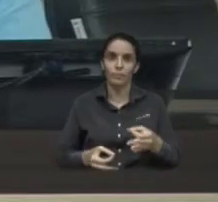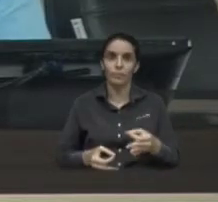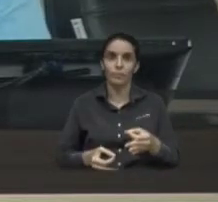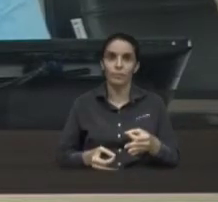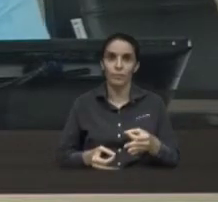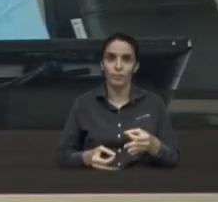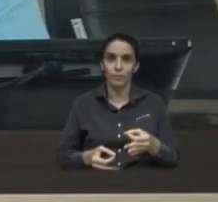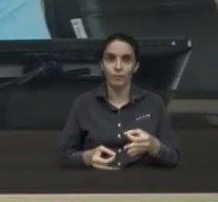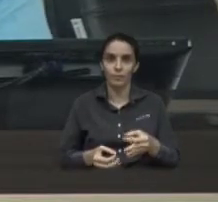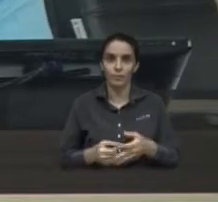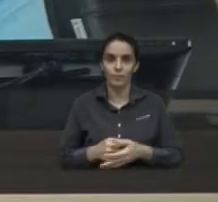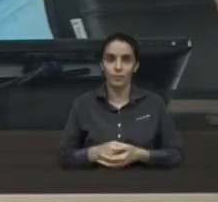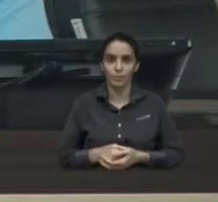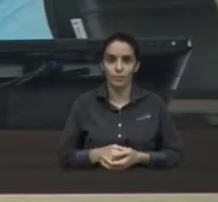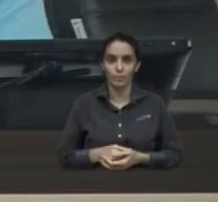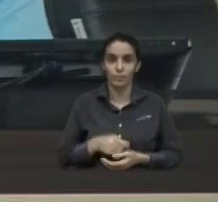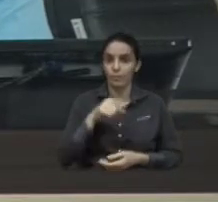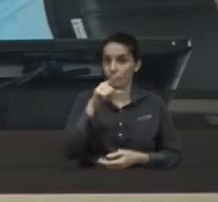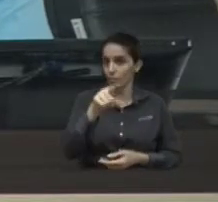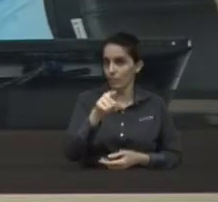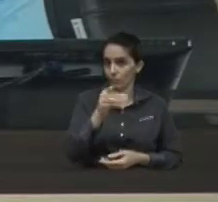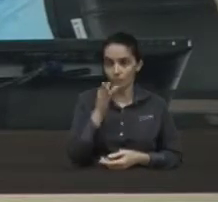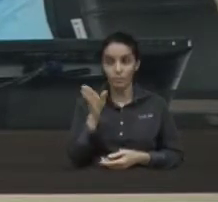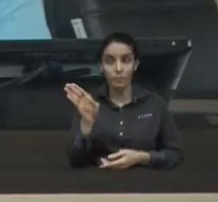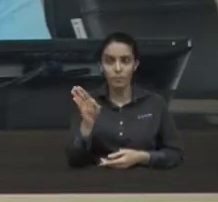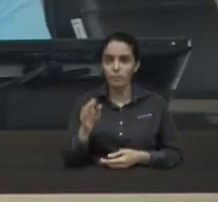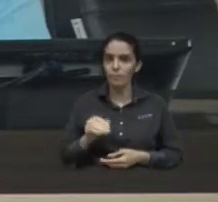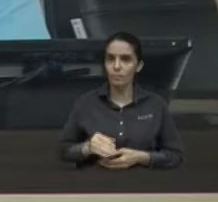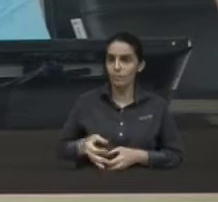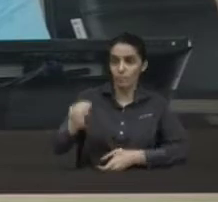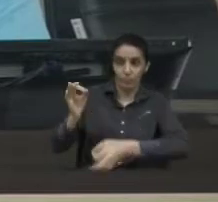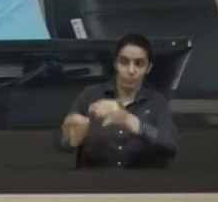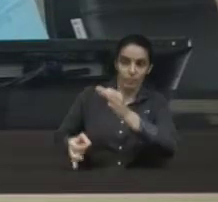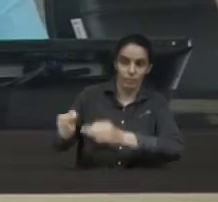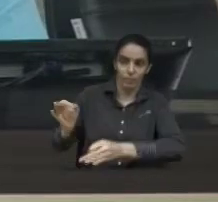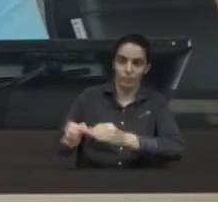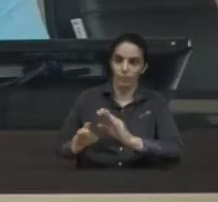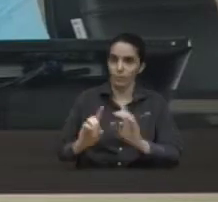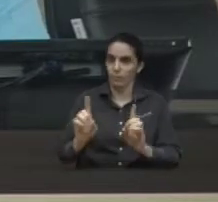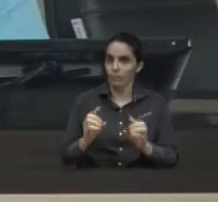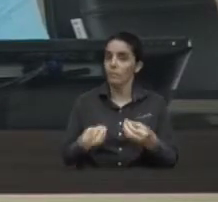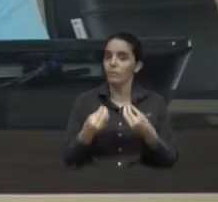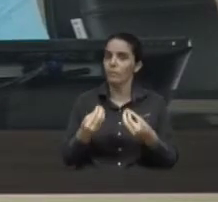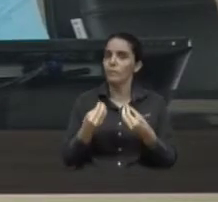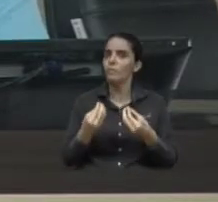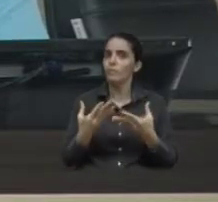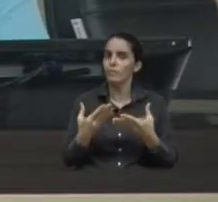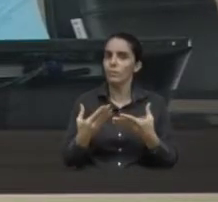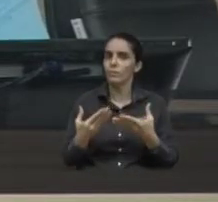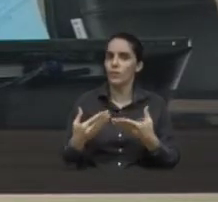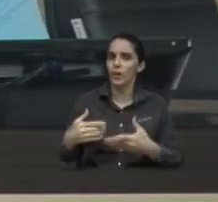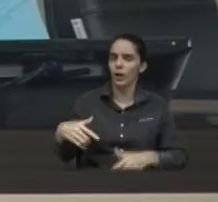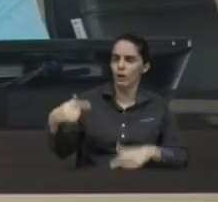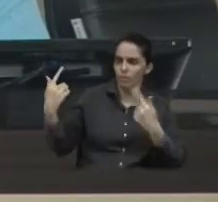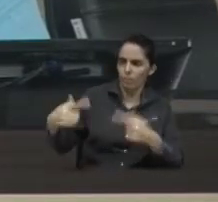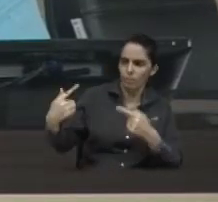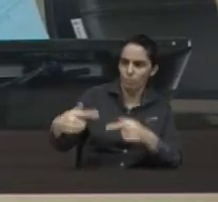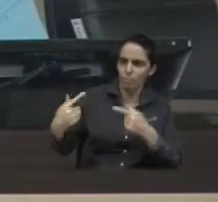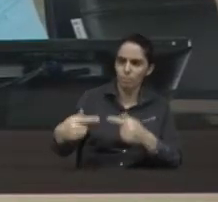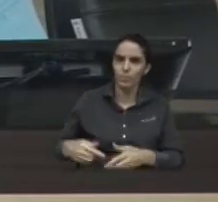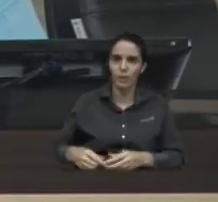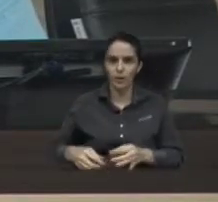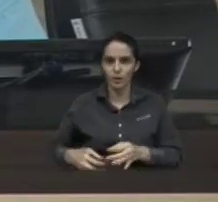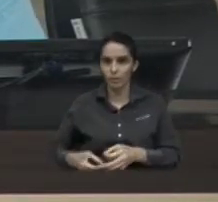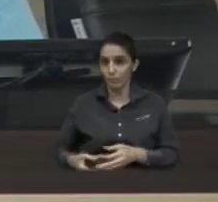você não vai enfrentar um juiz. Não enfrenta um juiz. Como que você vai enfrentar um juiz?